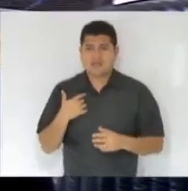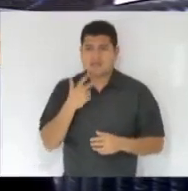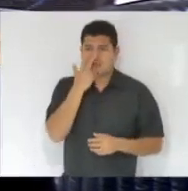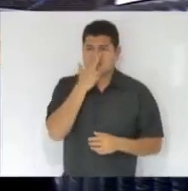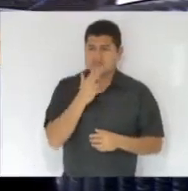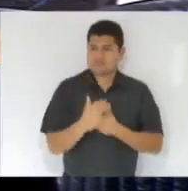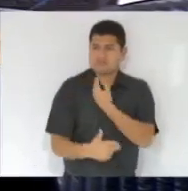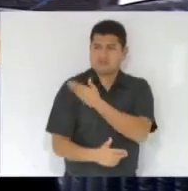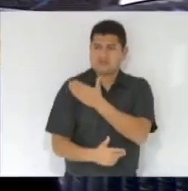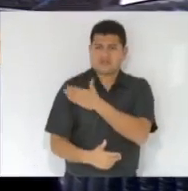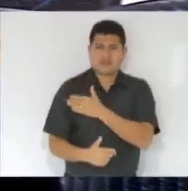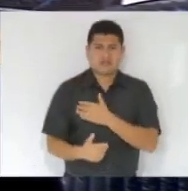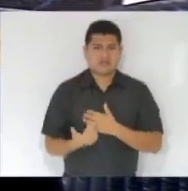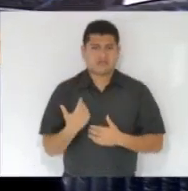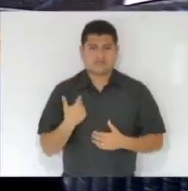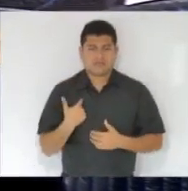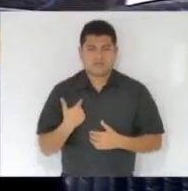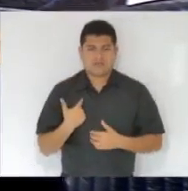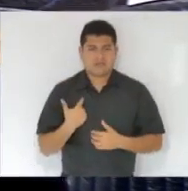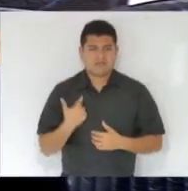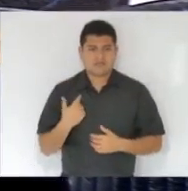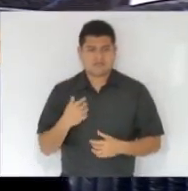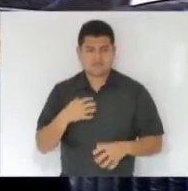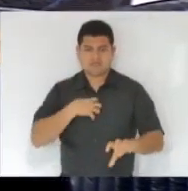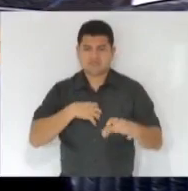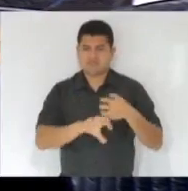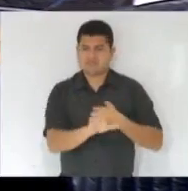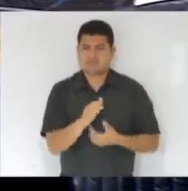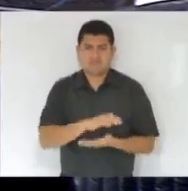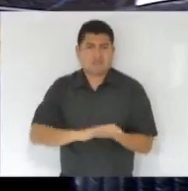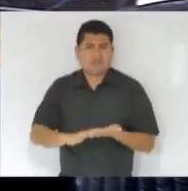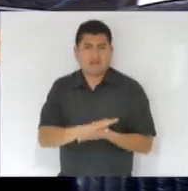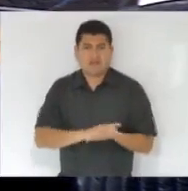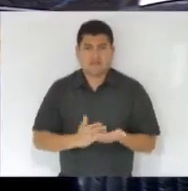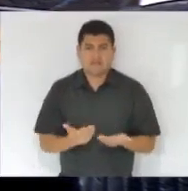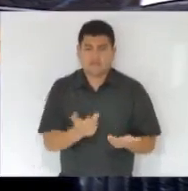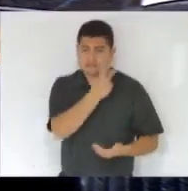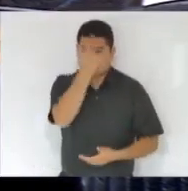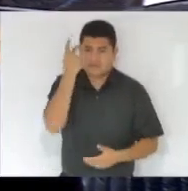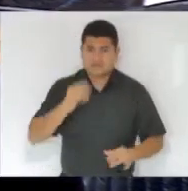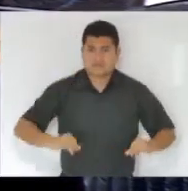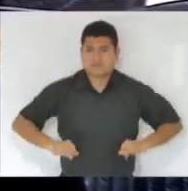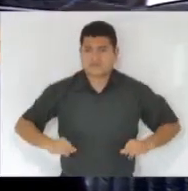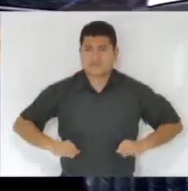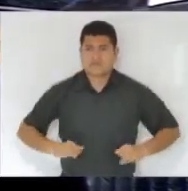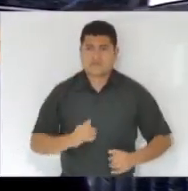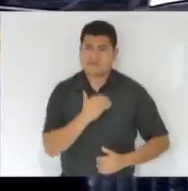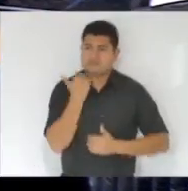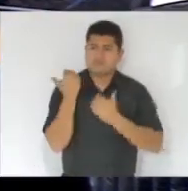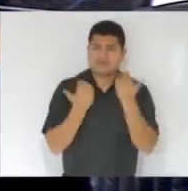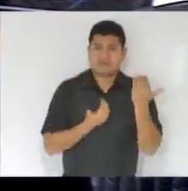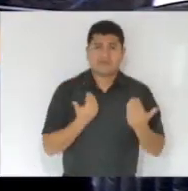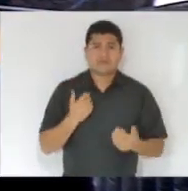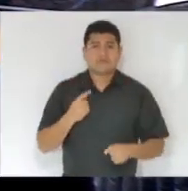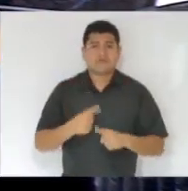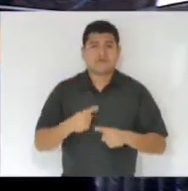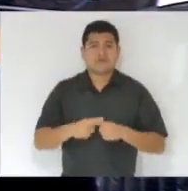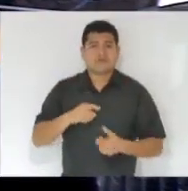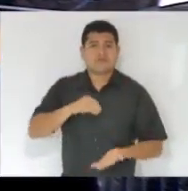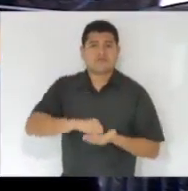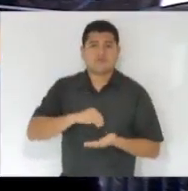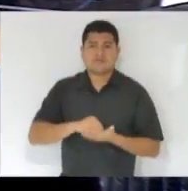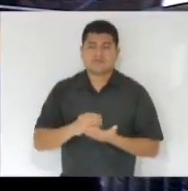individualista. E as pessoas estão sofrendo e morrendo por falta, muitas vezes, de um